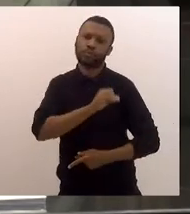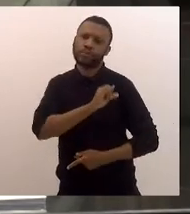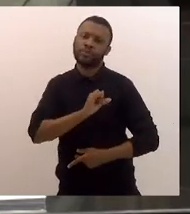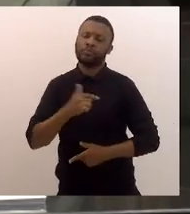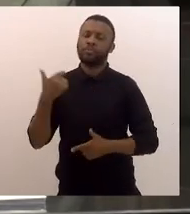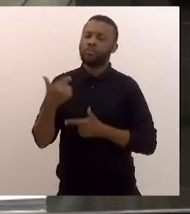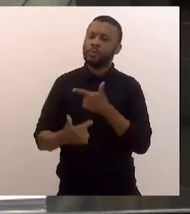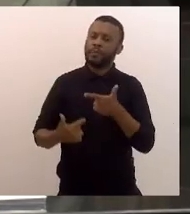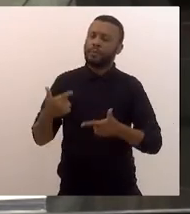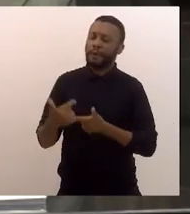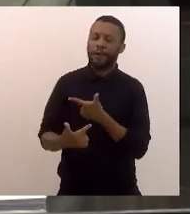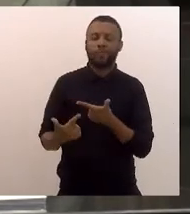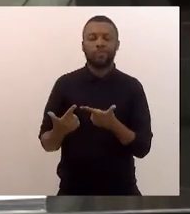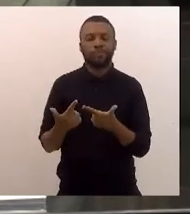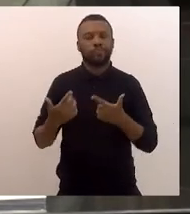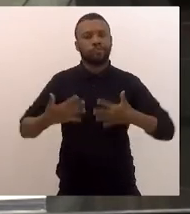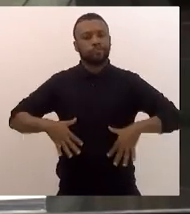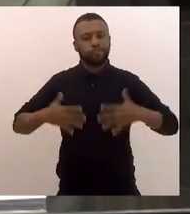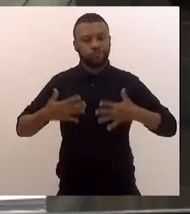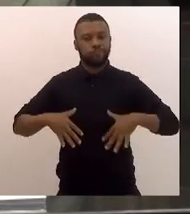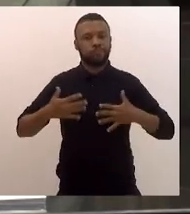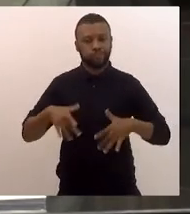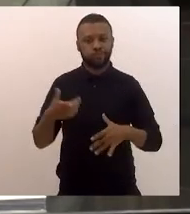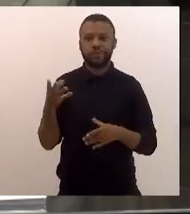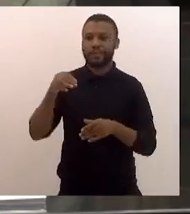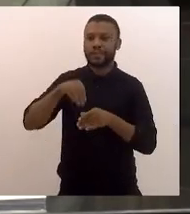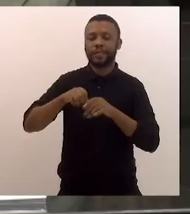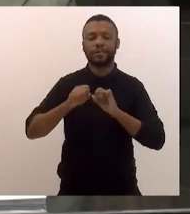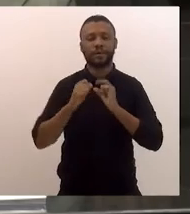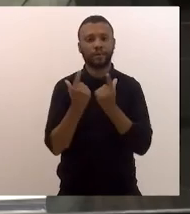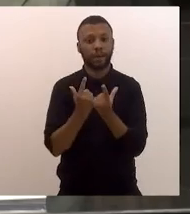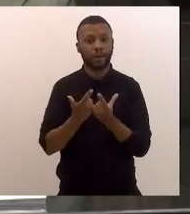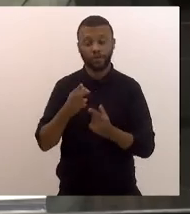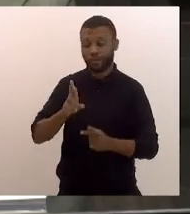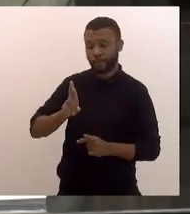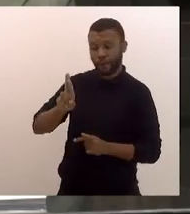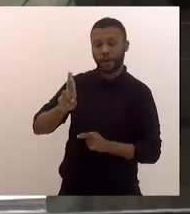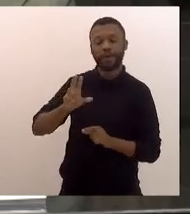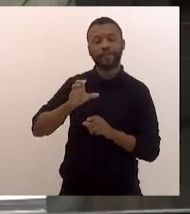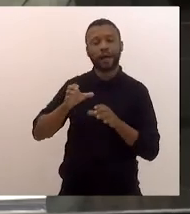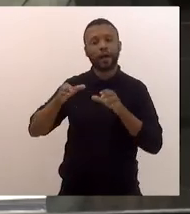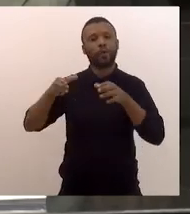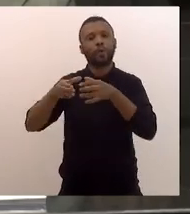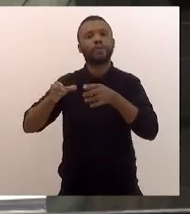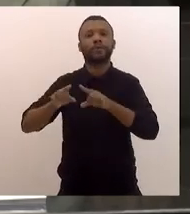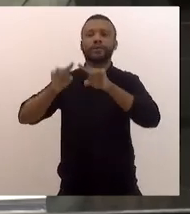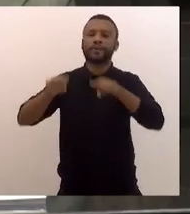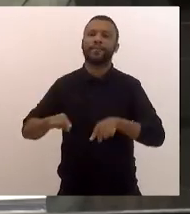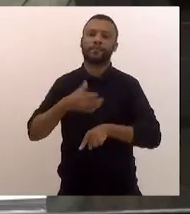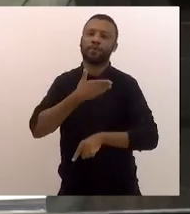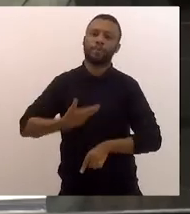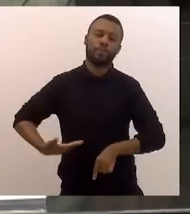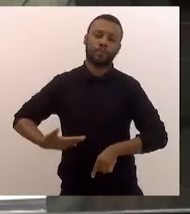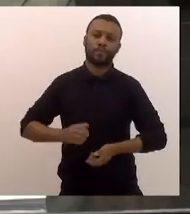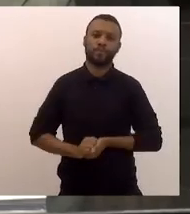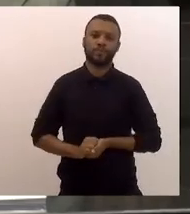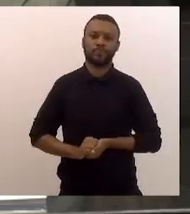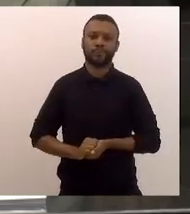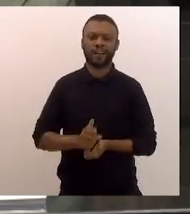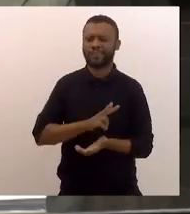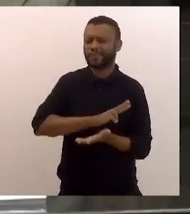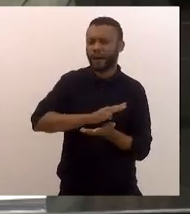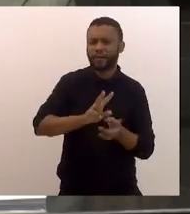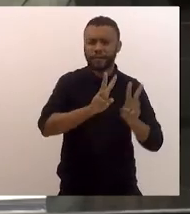muito forte aqui dentro da Assembleia Legislativa na ocasião Preside a comissão de servidores públicos tivemos várias